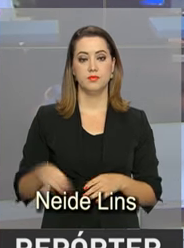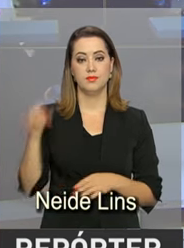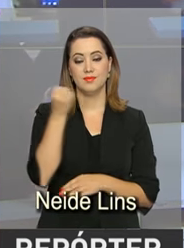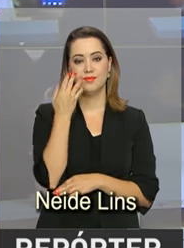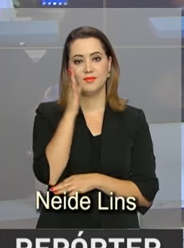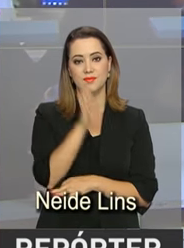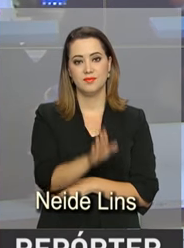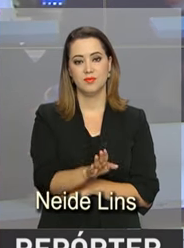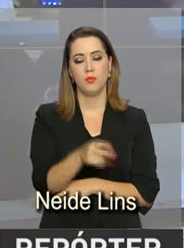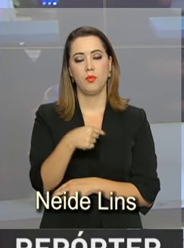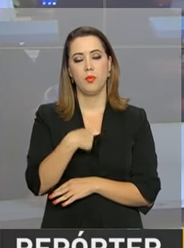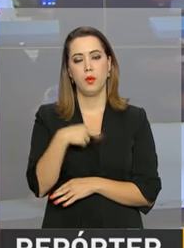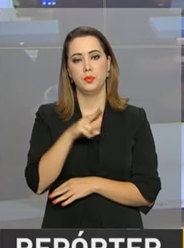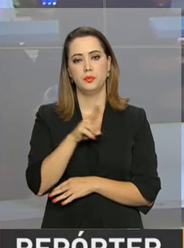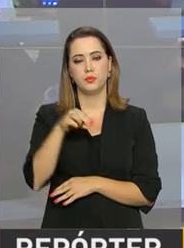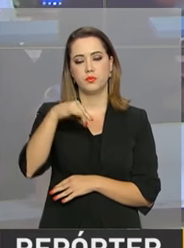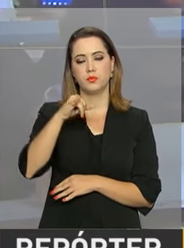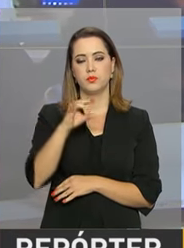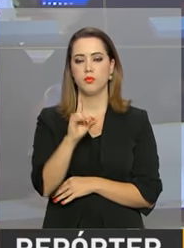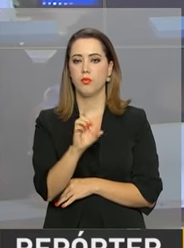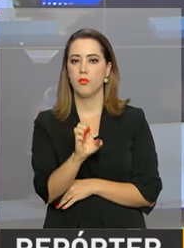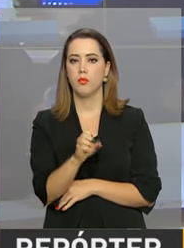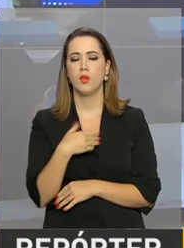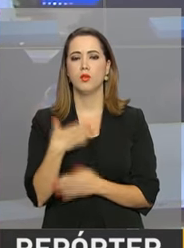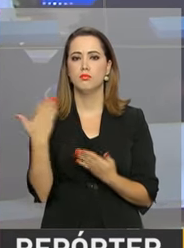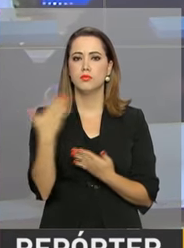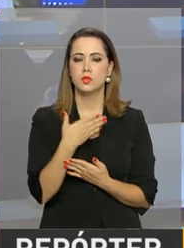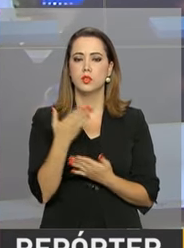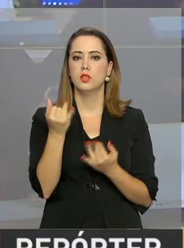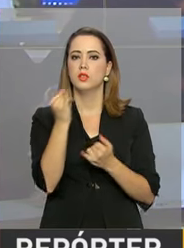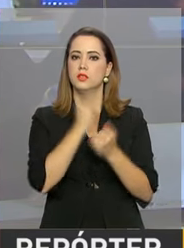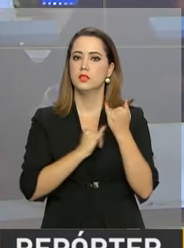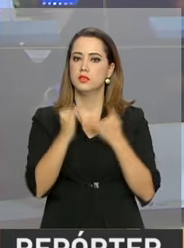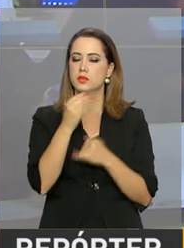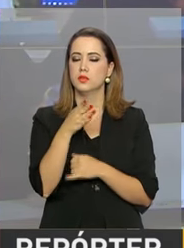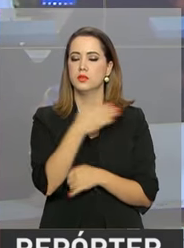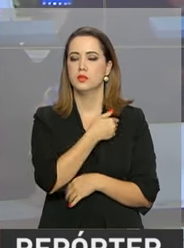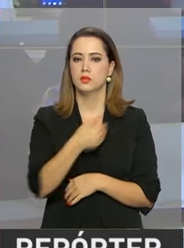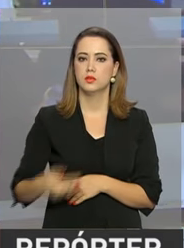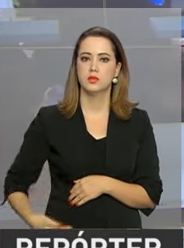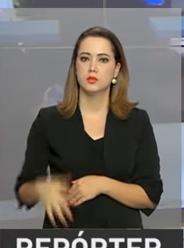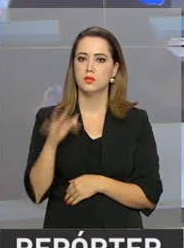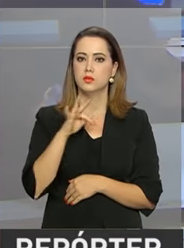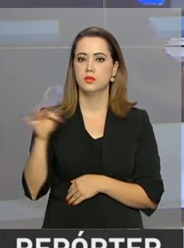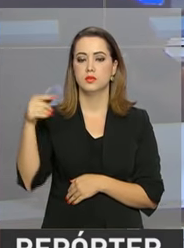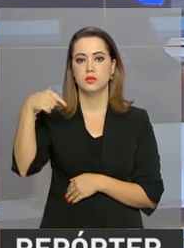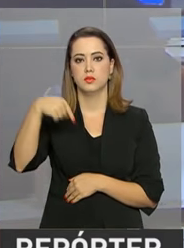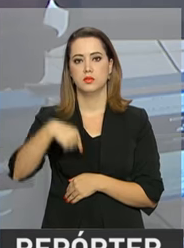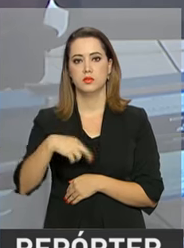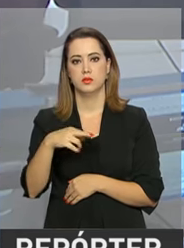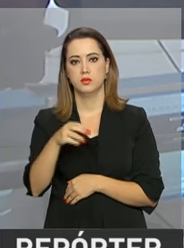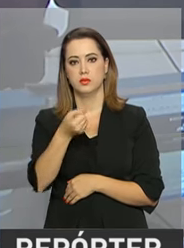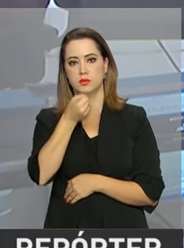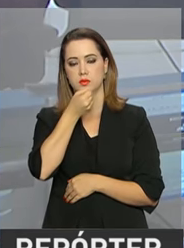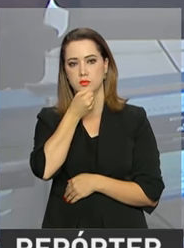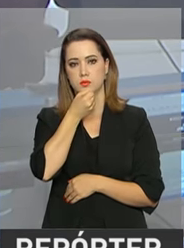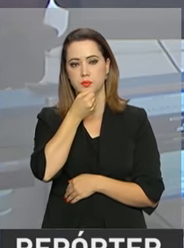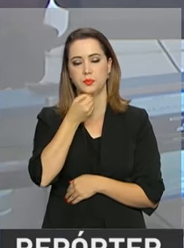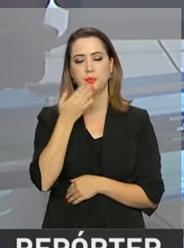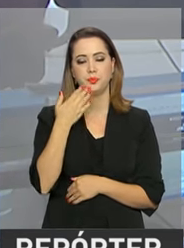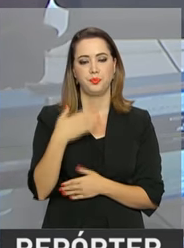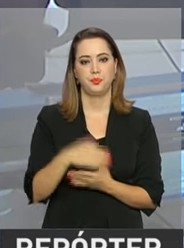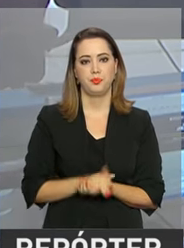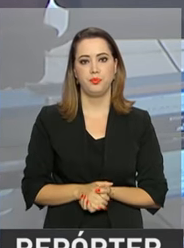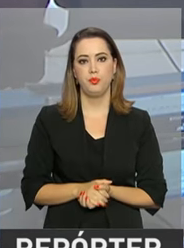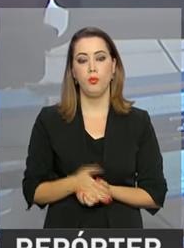Olá, boa tarde. Eu sou José Luiz Filho e a partir de agora trago para você as notícias do governo federal aqui no Repórter NBR. O presidente